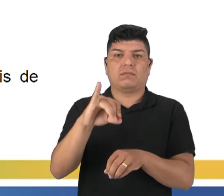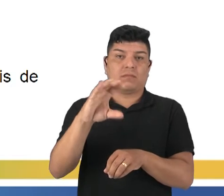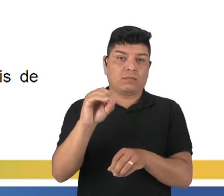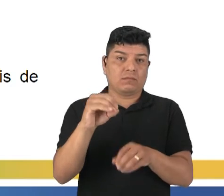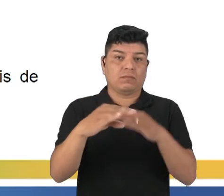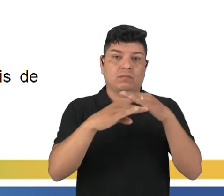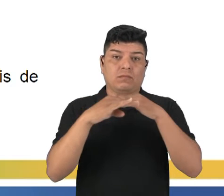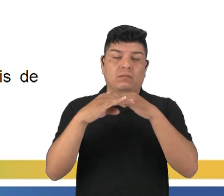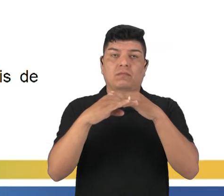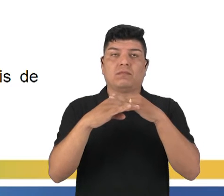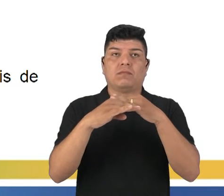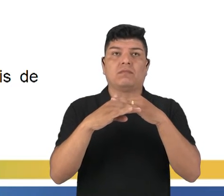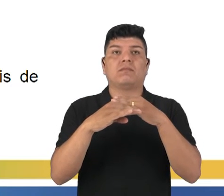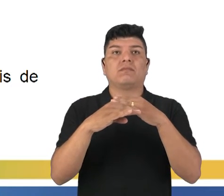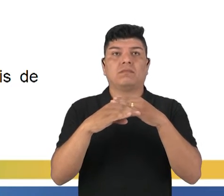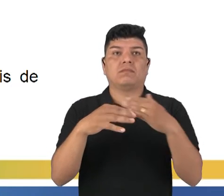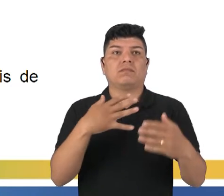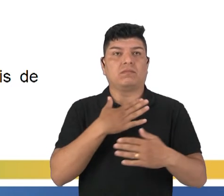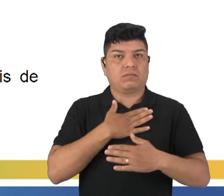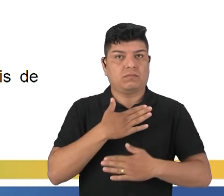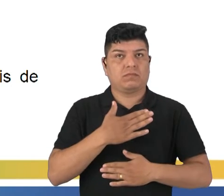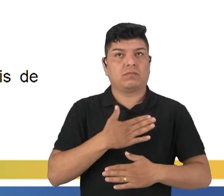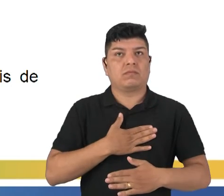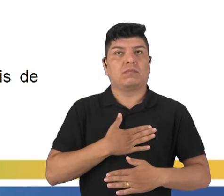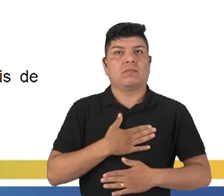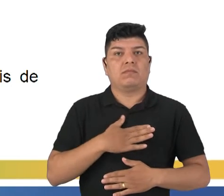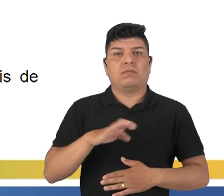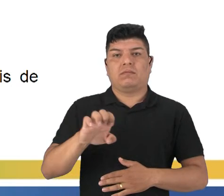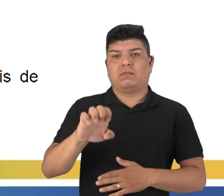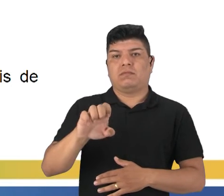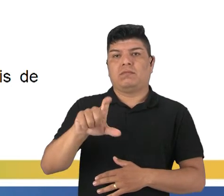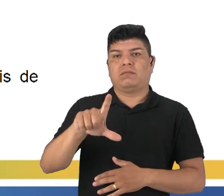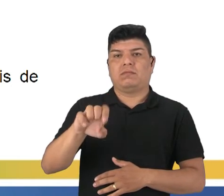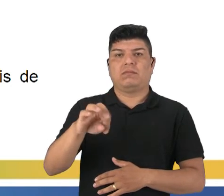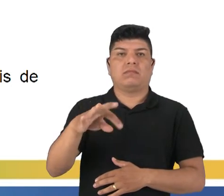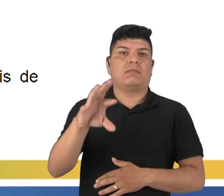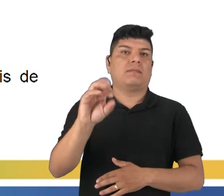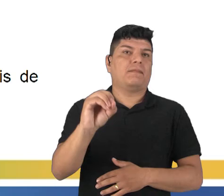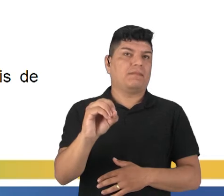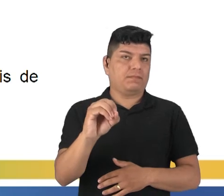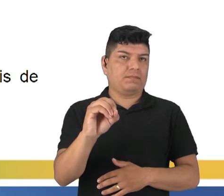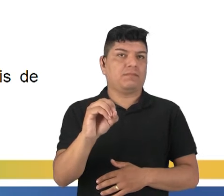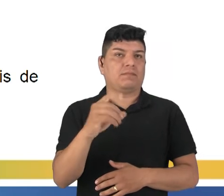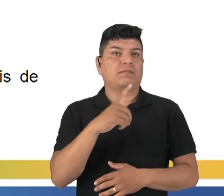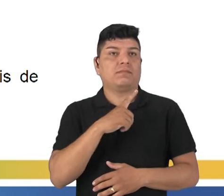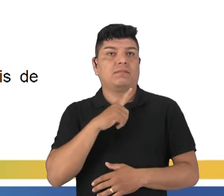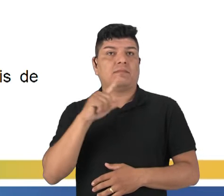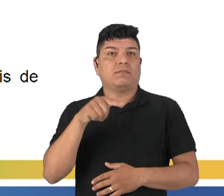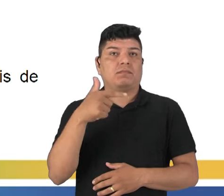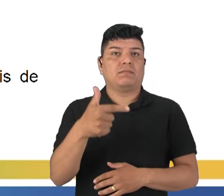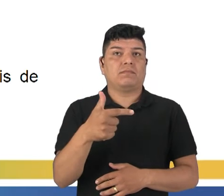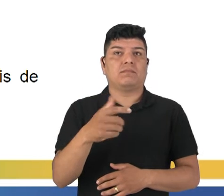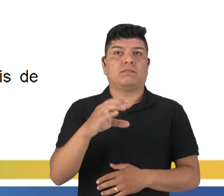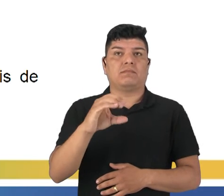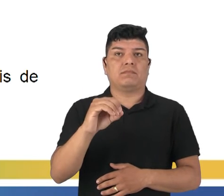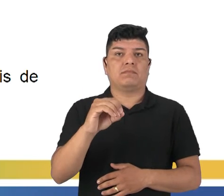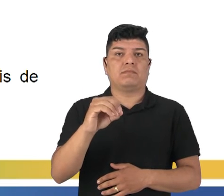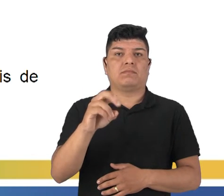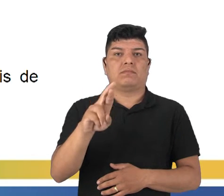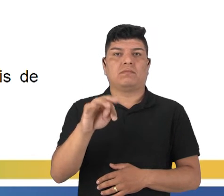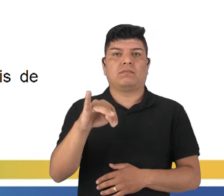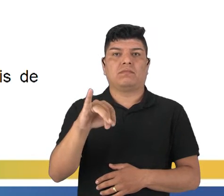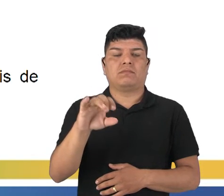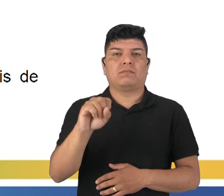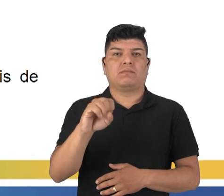o equilíbrio eletrostático no nosso corpo. E também ela produz o cortisol. O cortisol ele serve